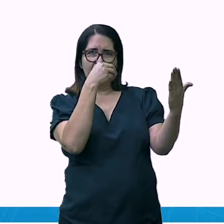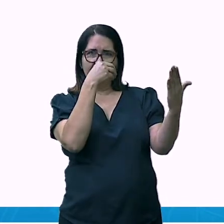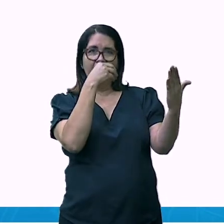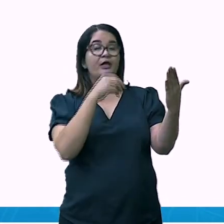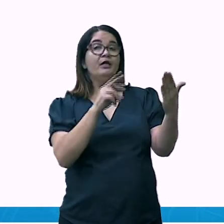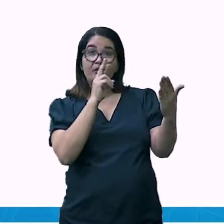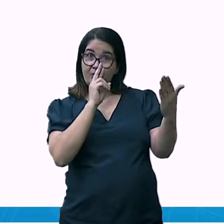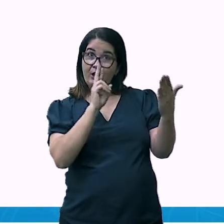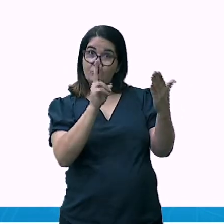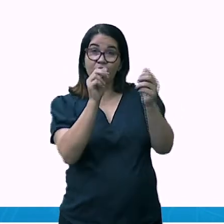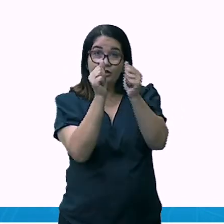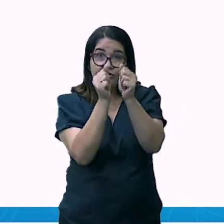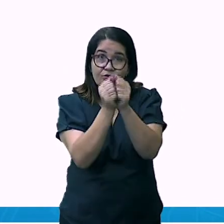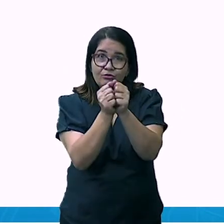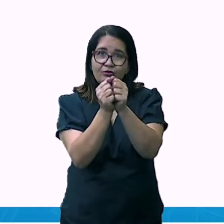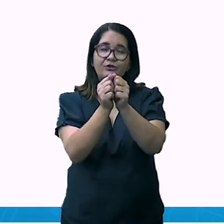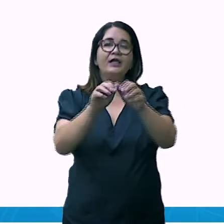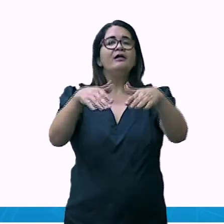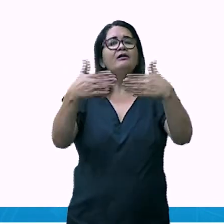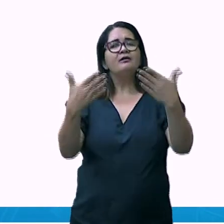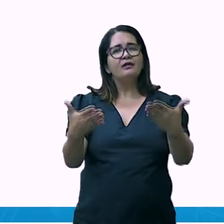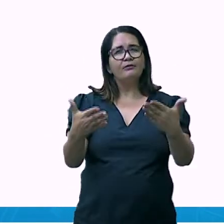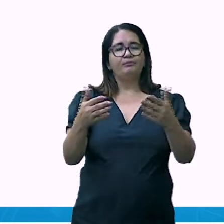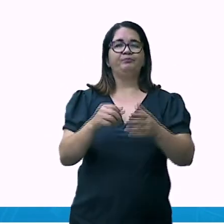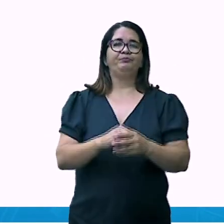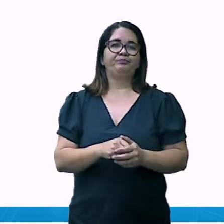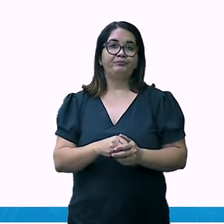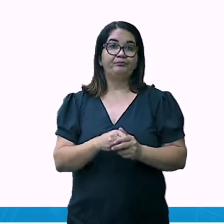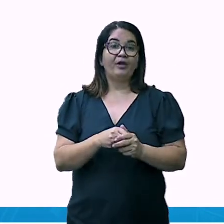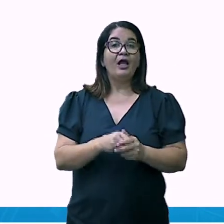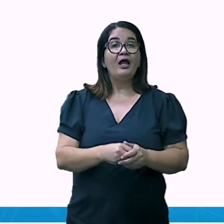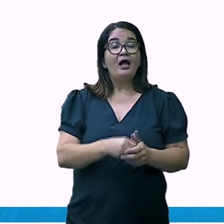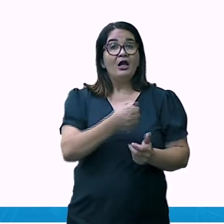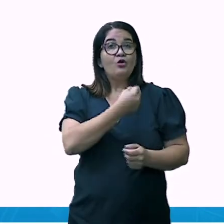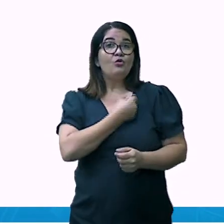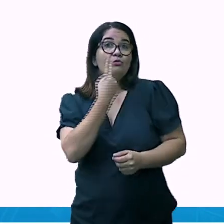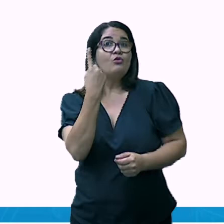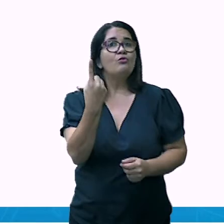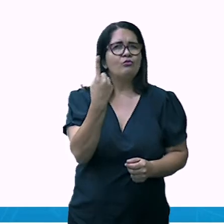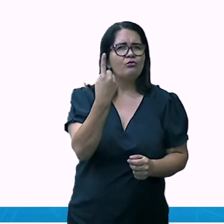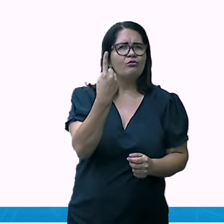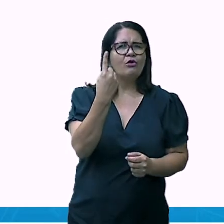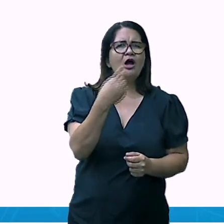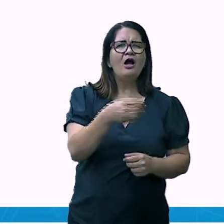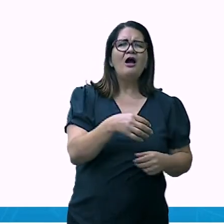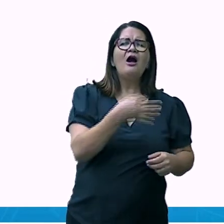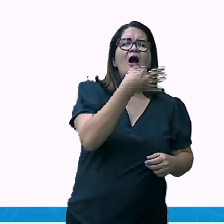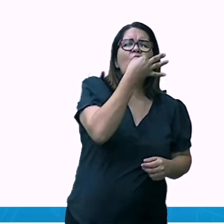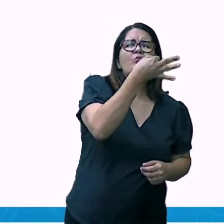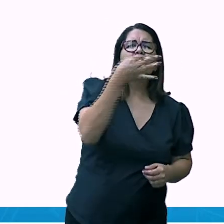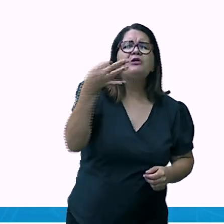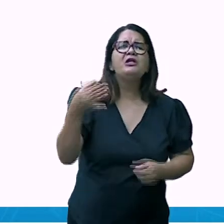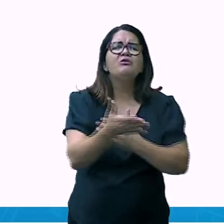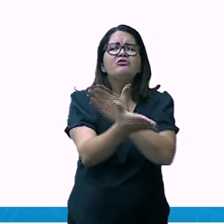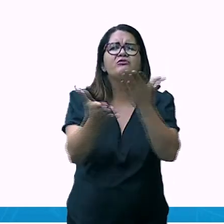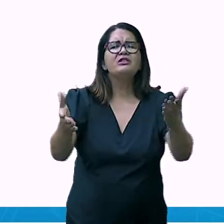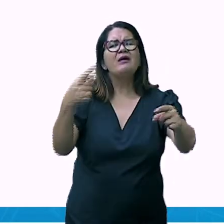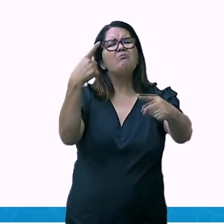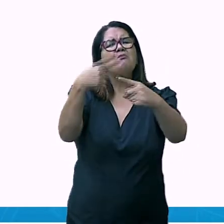ok? Em sua opinião, por que as profissões mudaram ao longo do